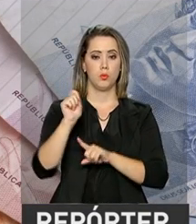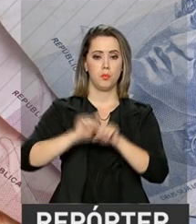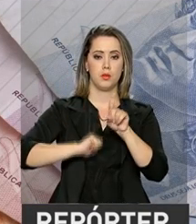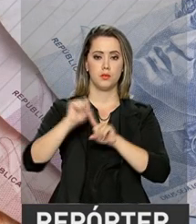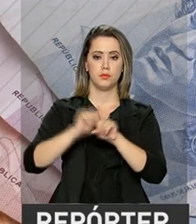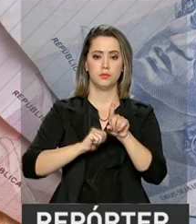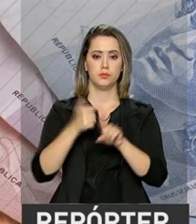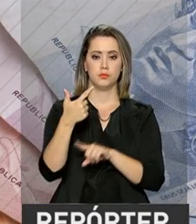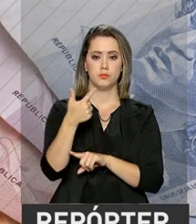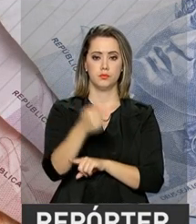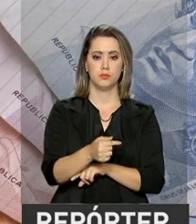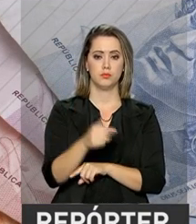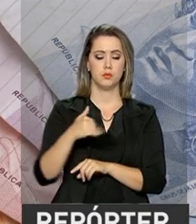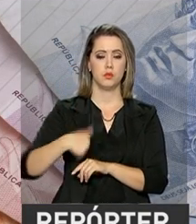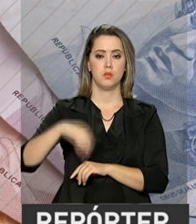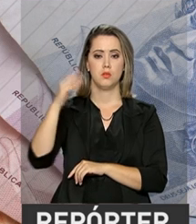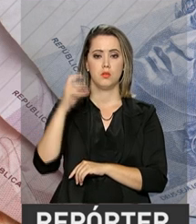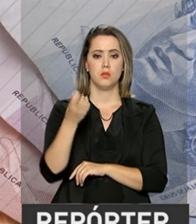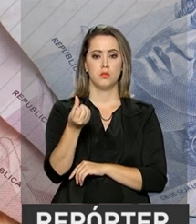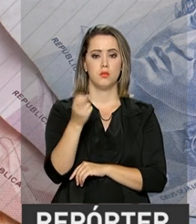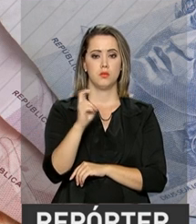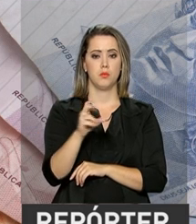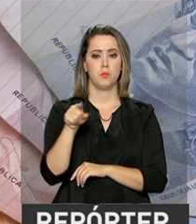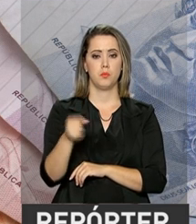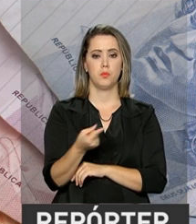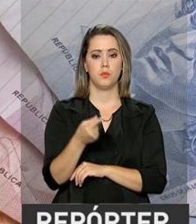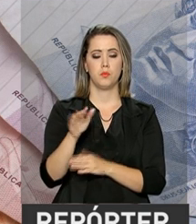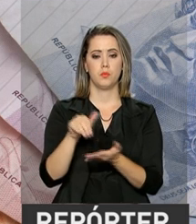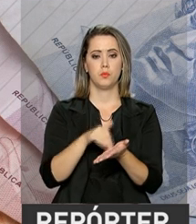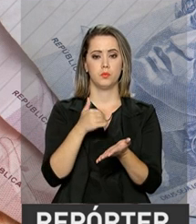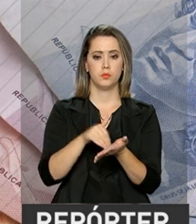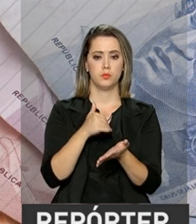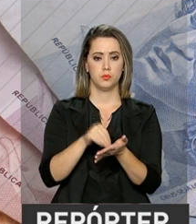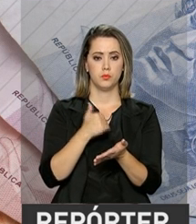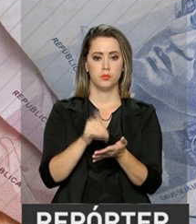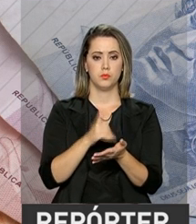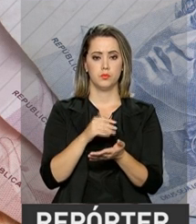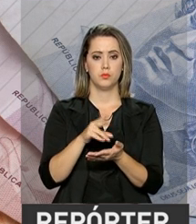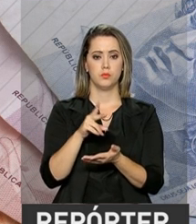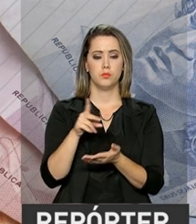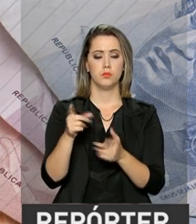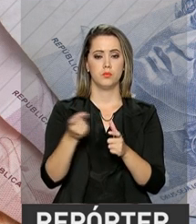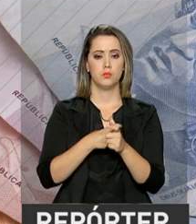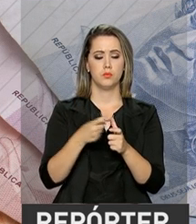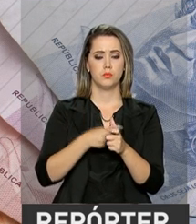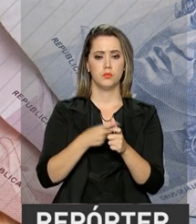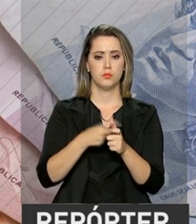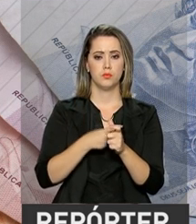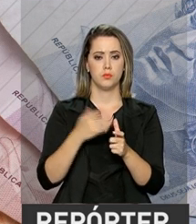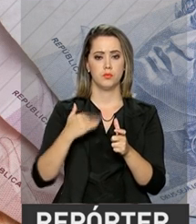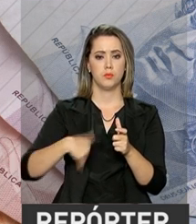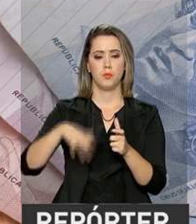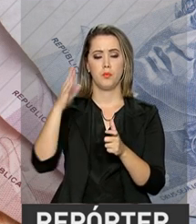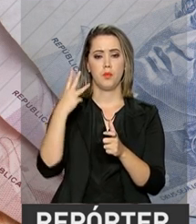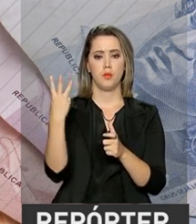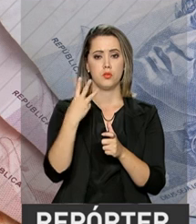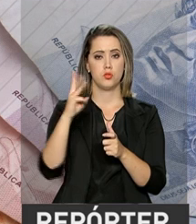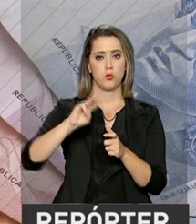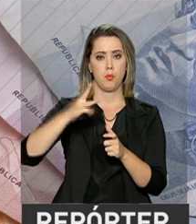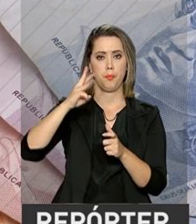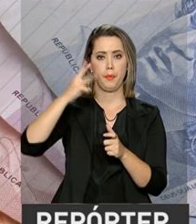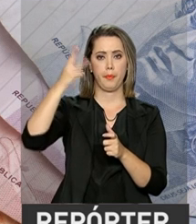2017 foram feitas mais de 65.000 inscrições em dívida ativa mais de três vezes